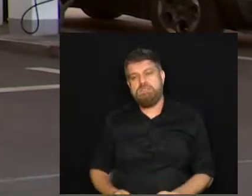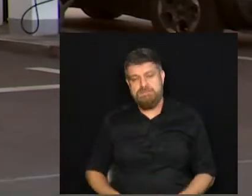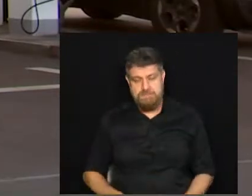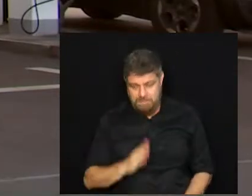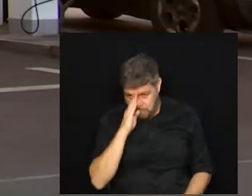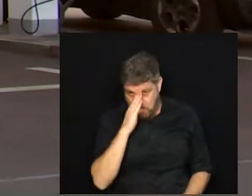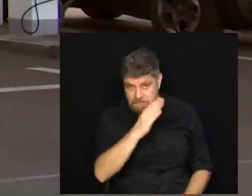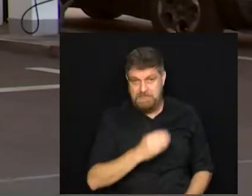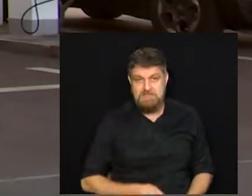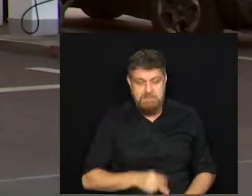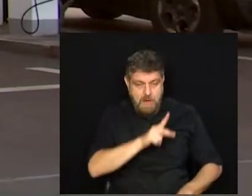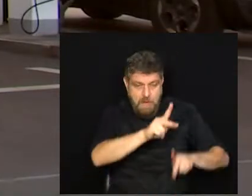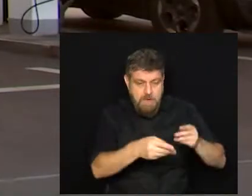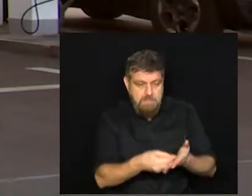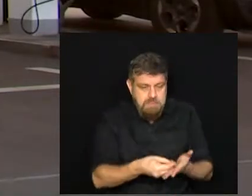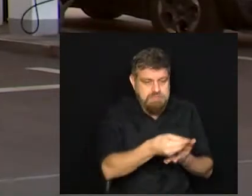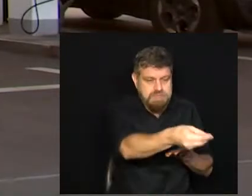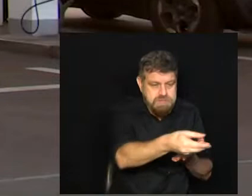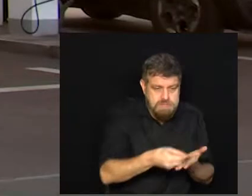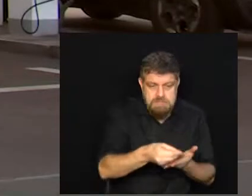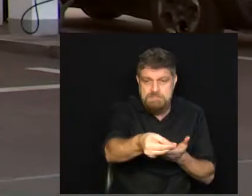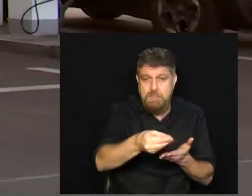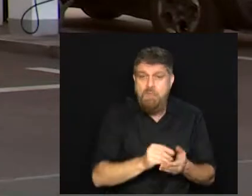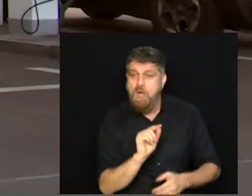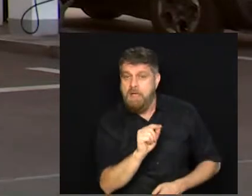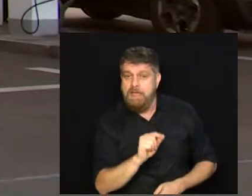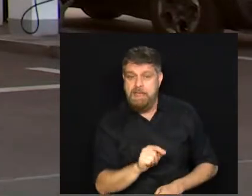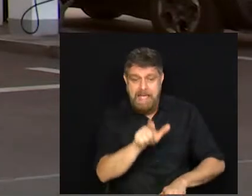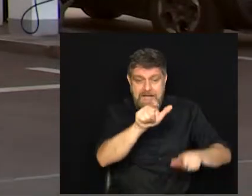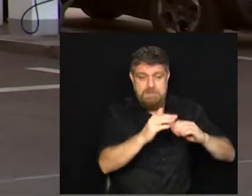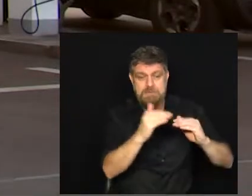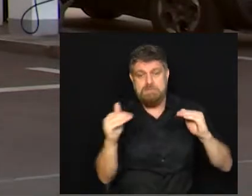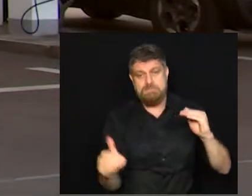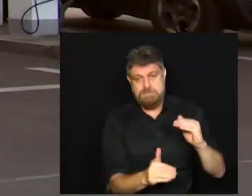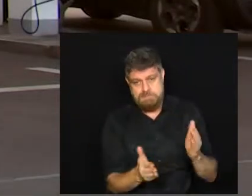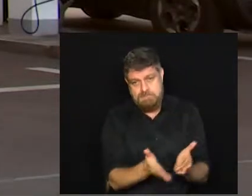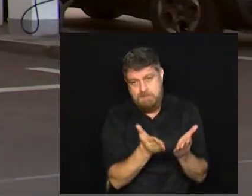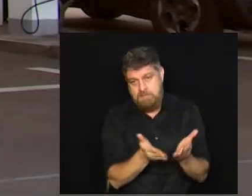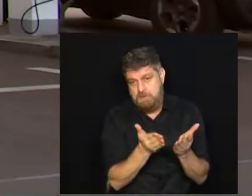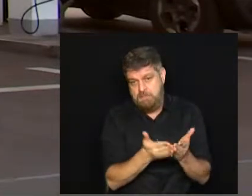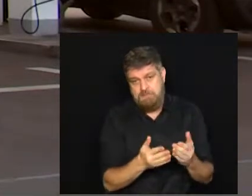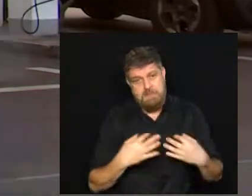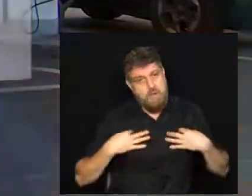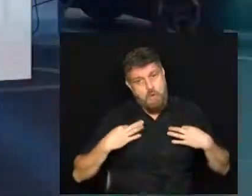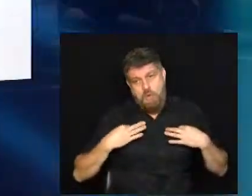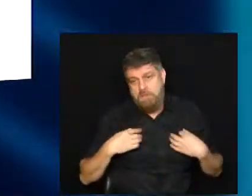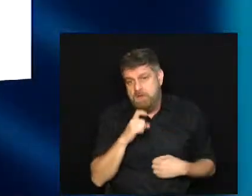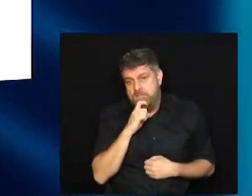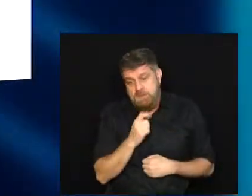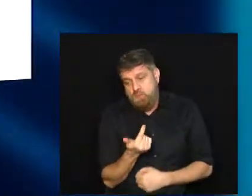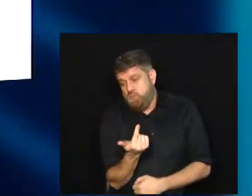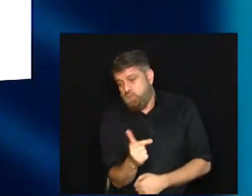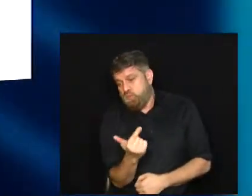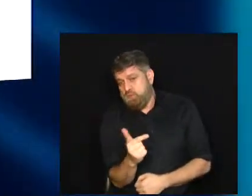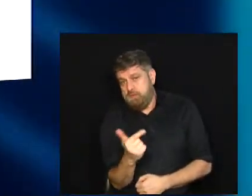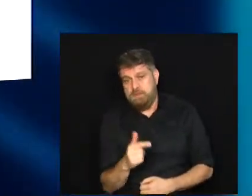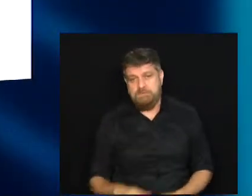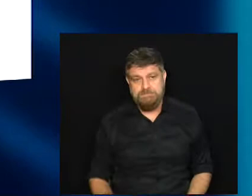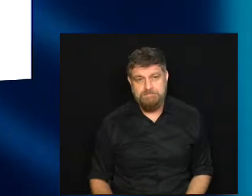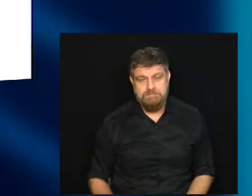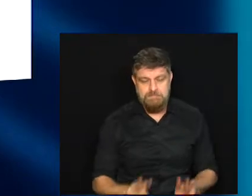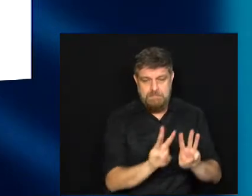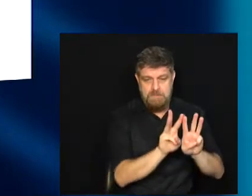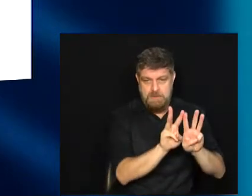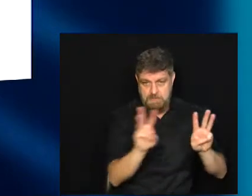principal público-alvo da campanha, a população mais vulnerável que não tem como se aquecer. No site do